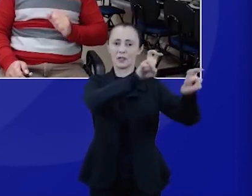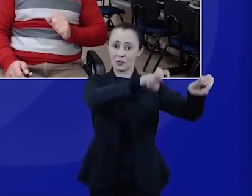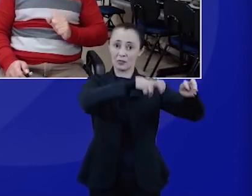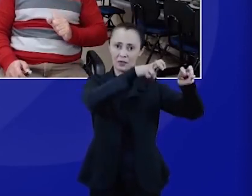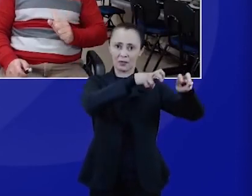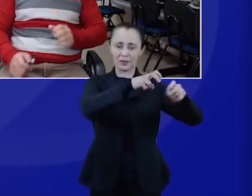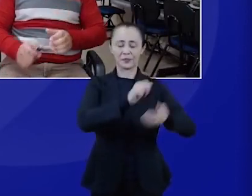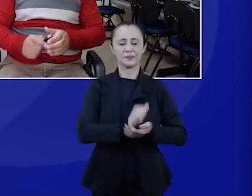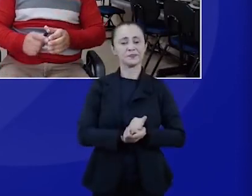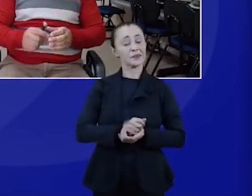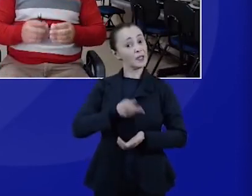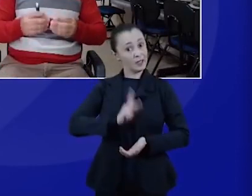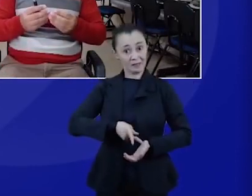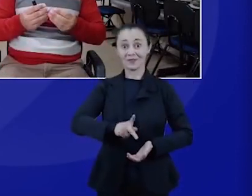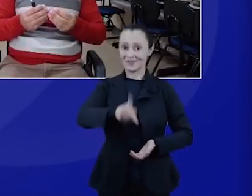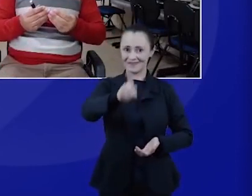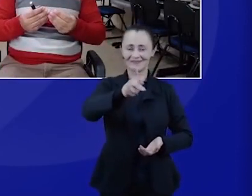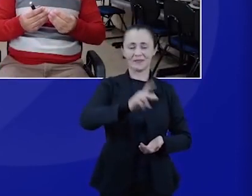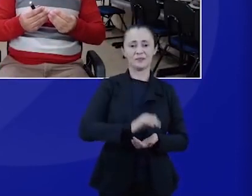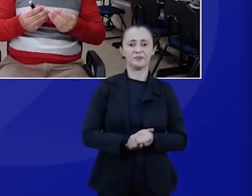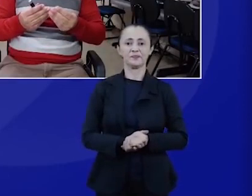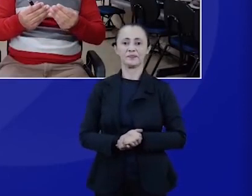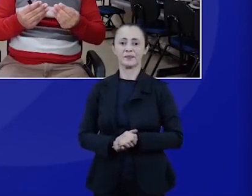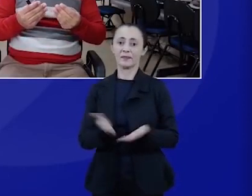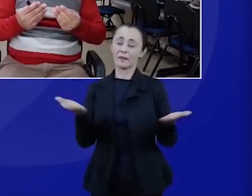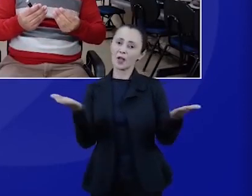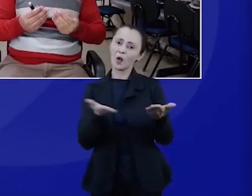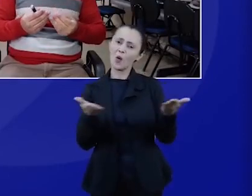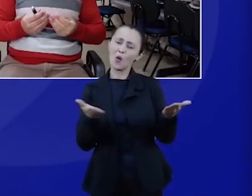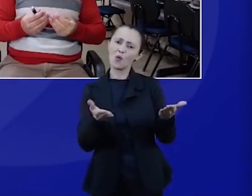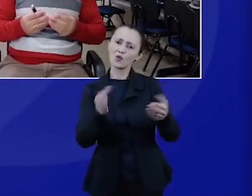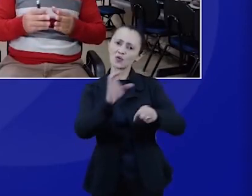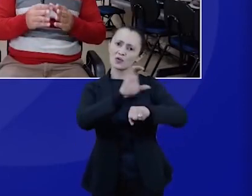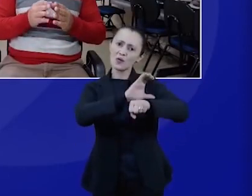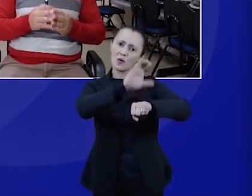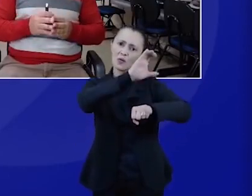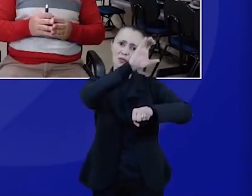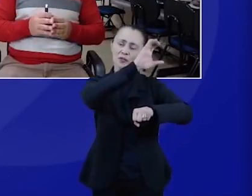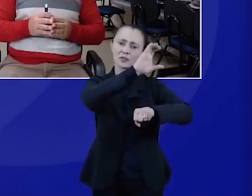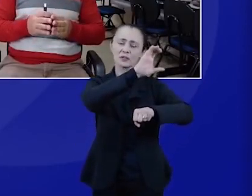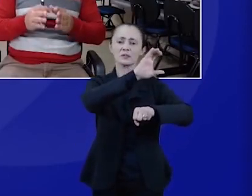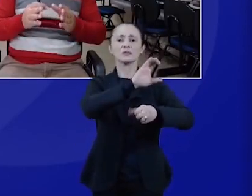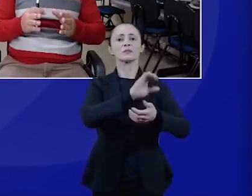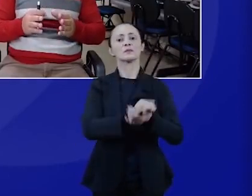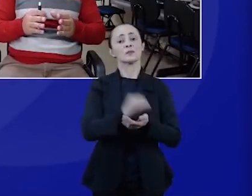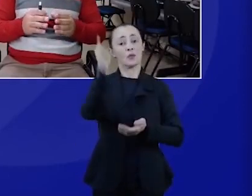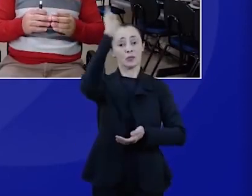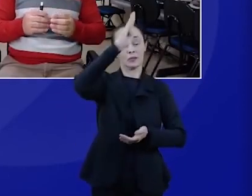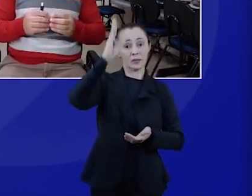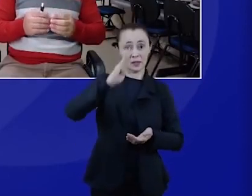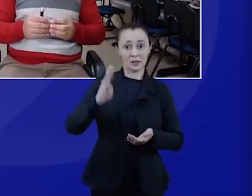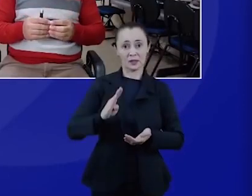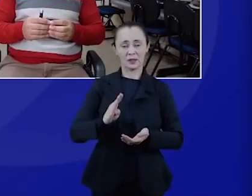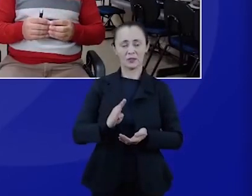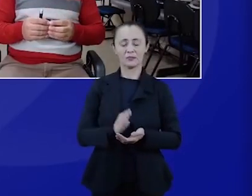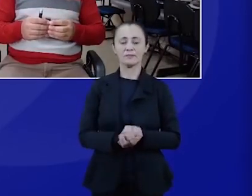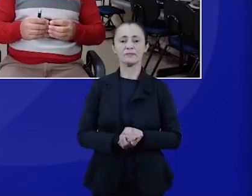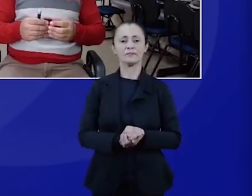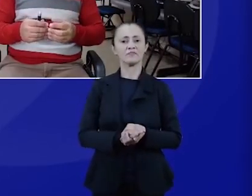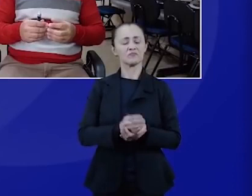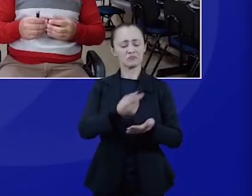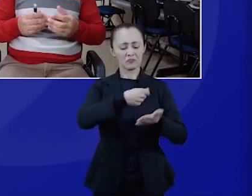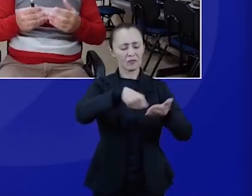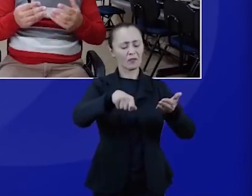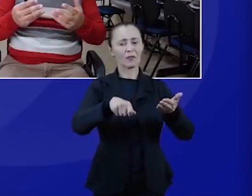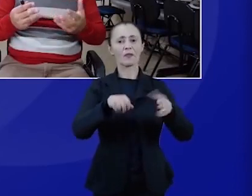Vamos prosseguir então. Nós temos hoje a Constituição Brasileira, no artigo 205, que diz: educação é